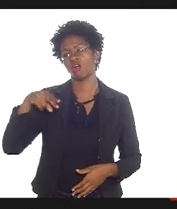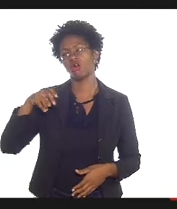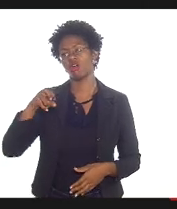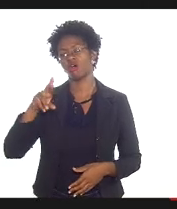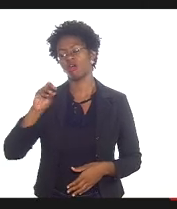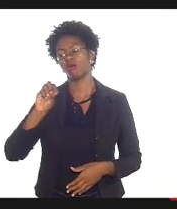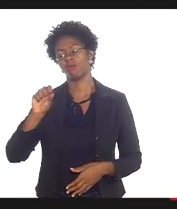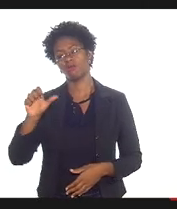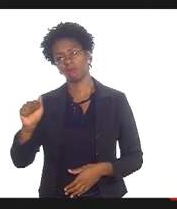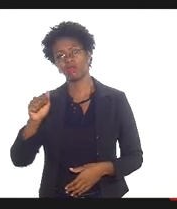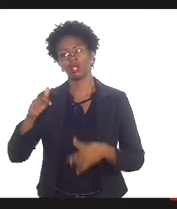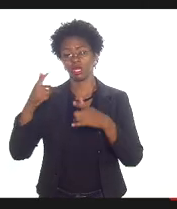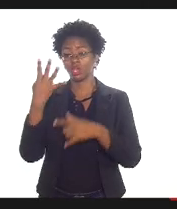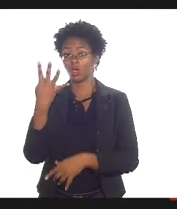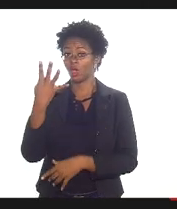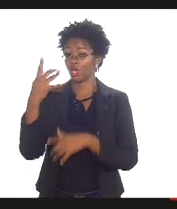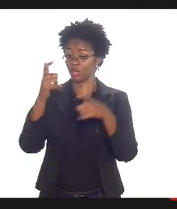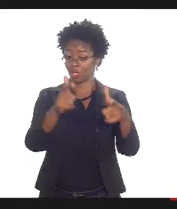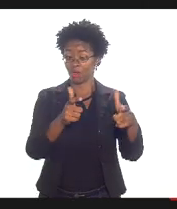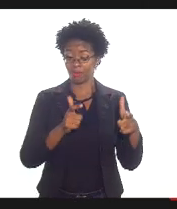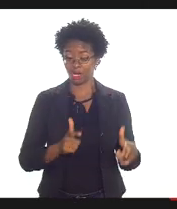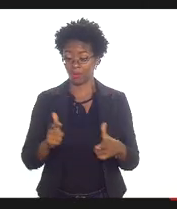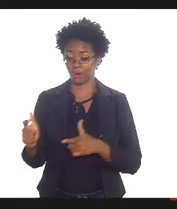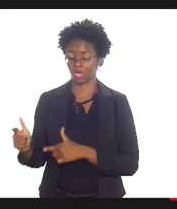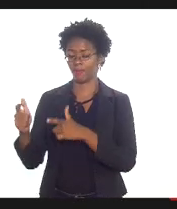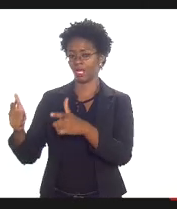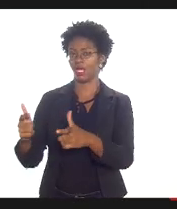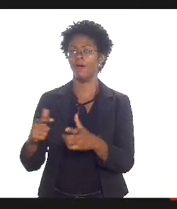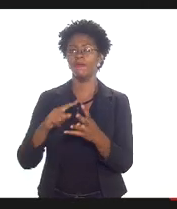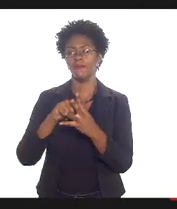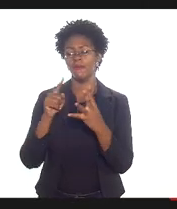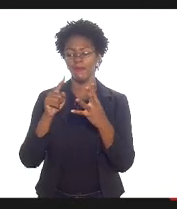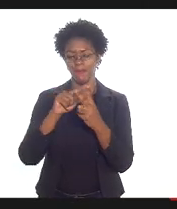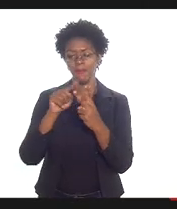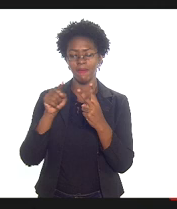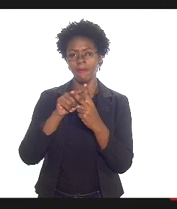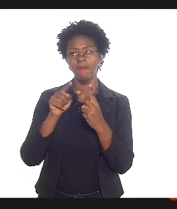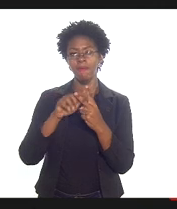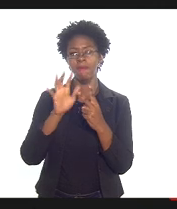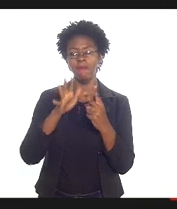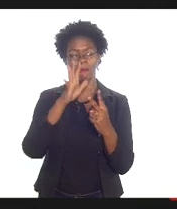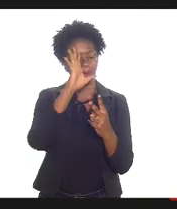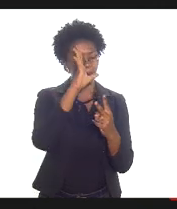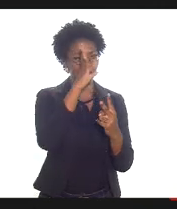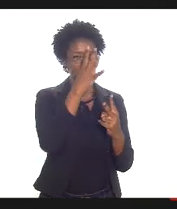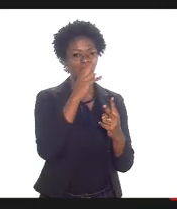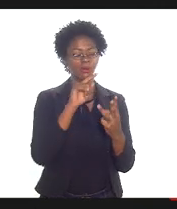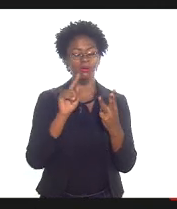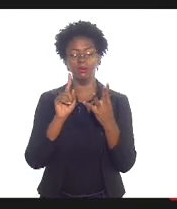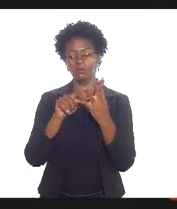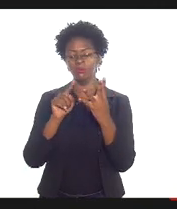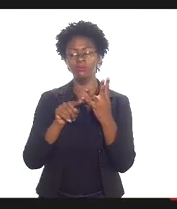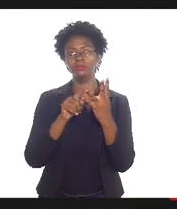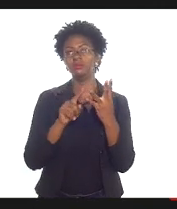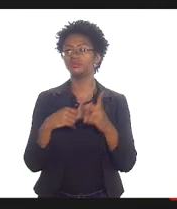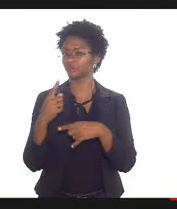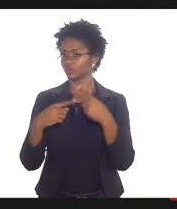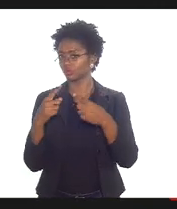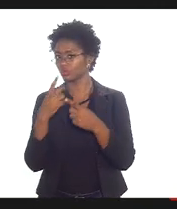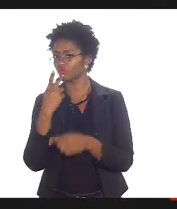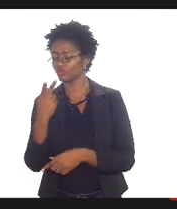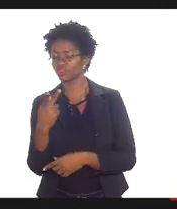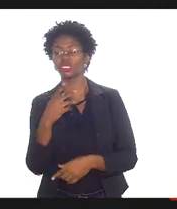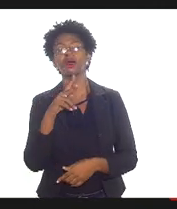quatro campos, que vão ser, dois já foram licitados, os outros dois eu vou tratar já já, porque está naquela